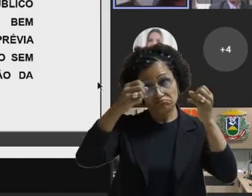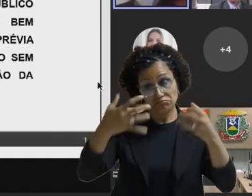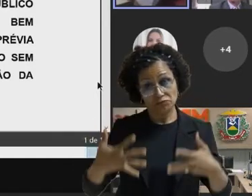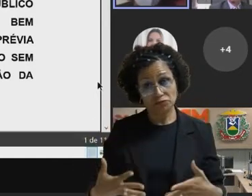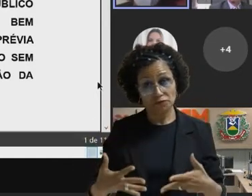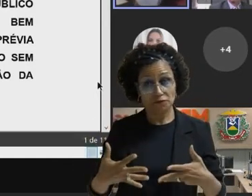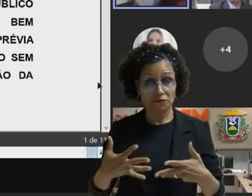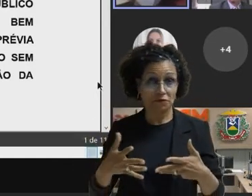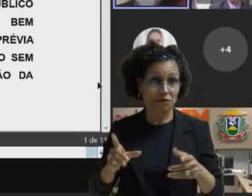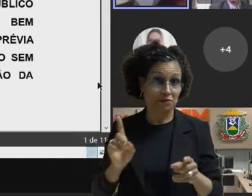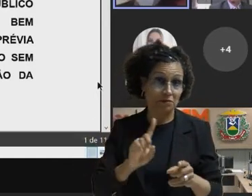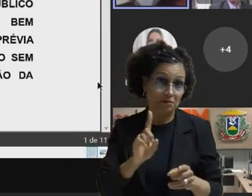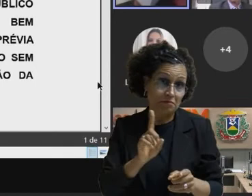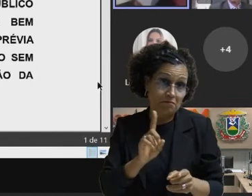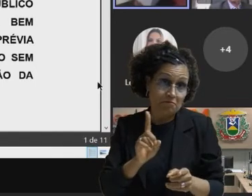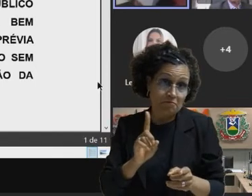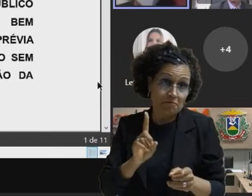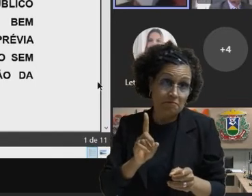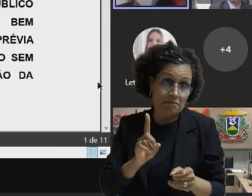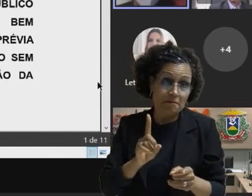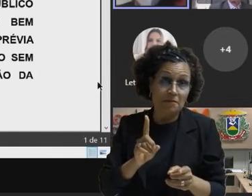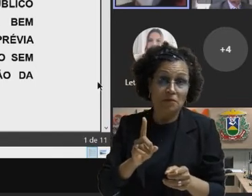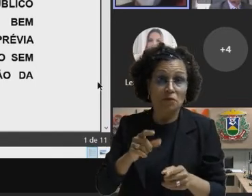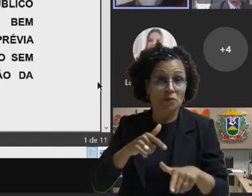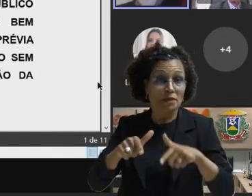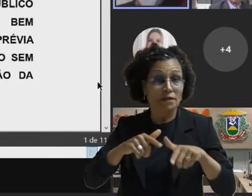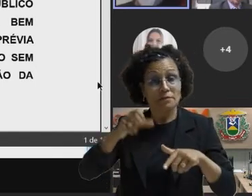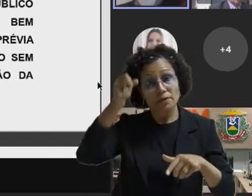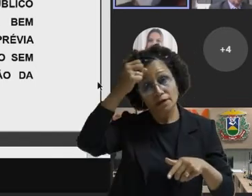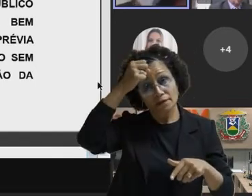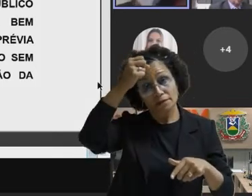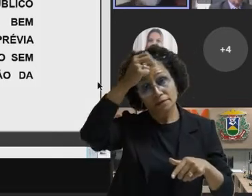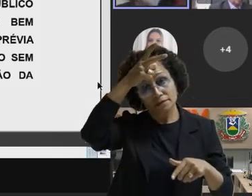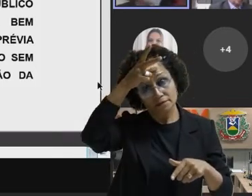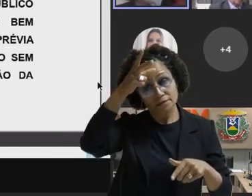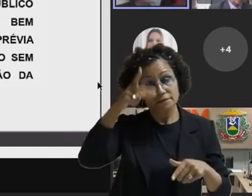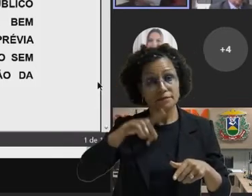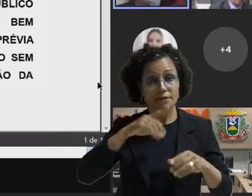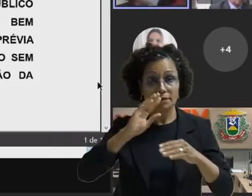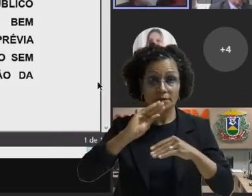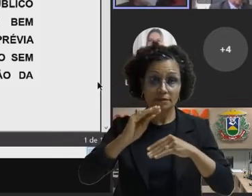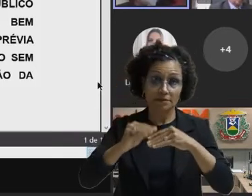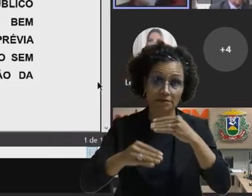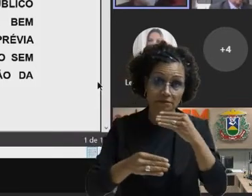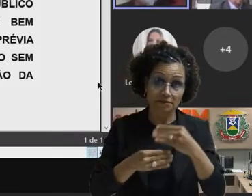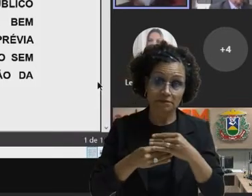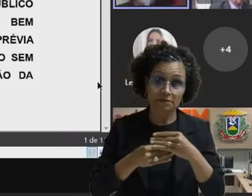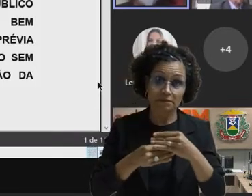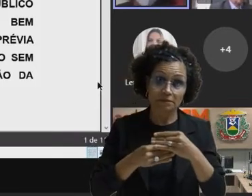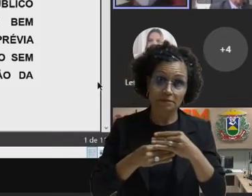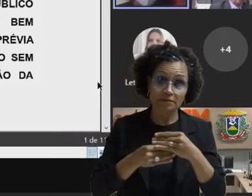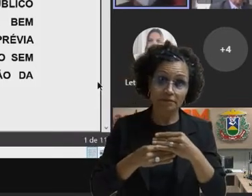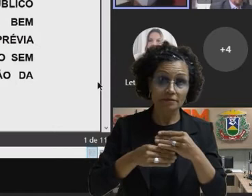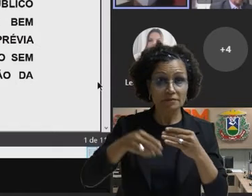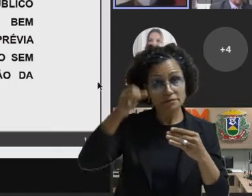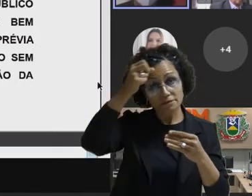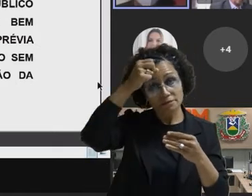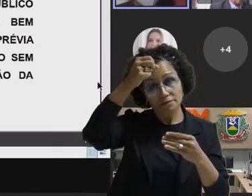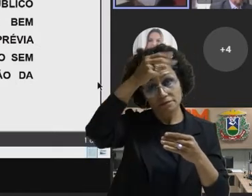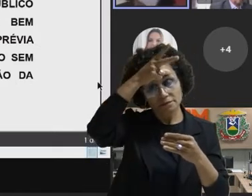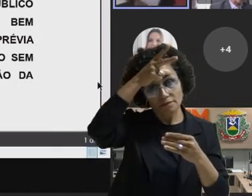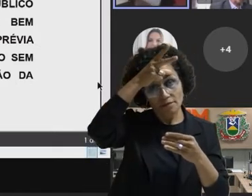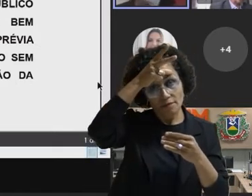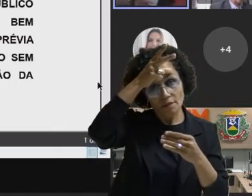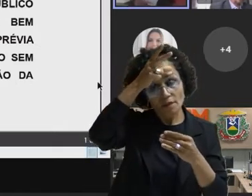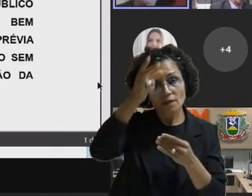empresa produz não é tributo municipal, haveria um incremento do município através do fundo de participação,